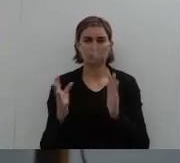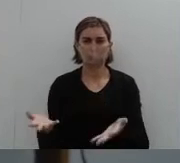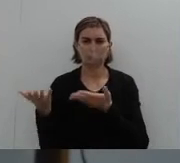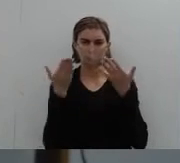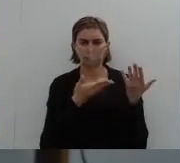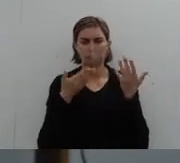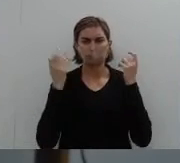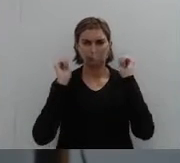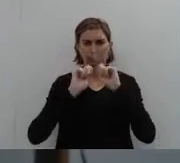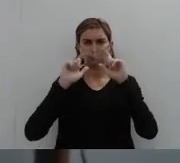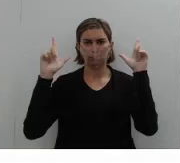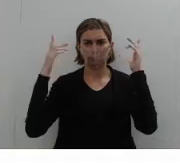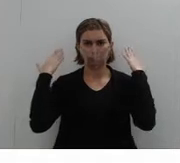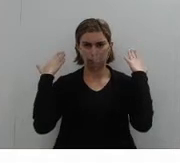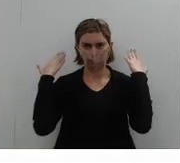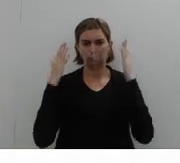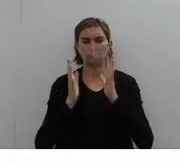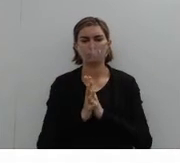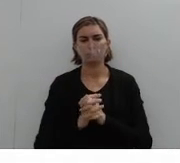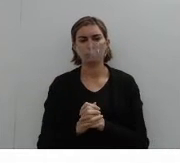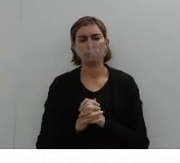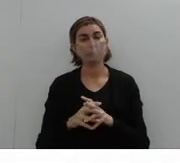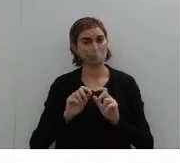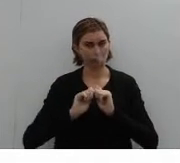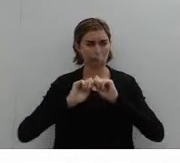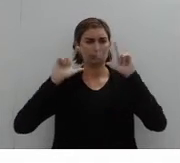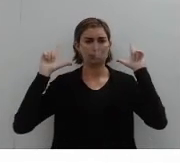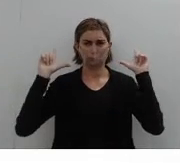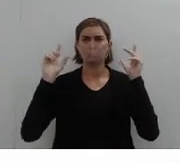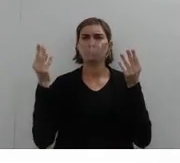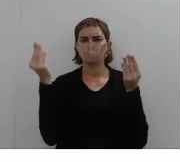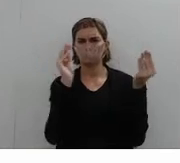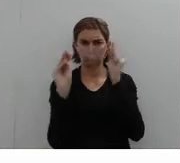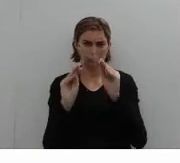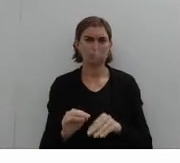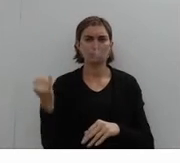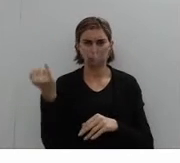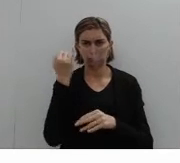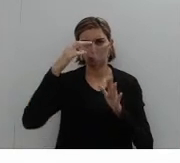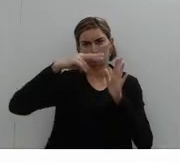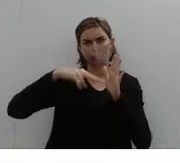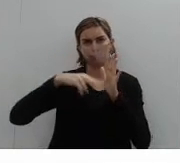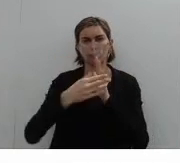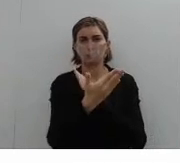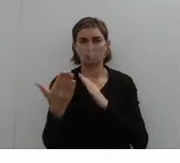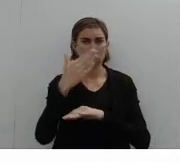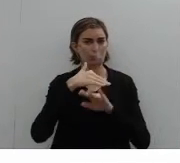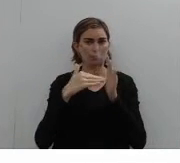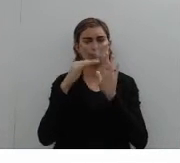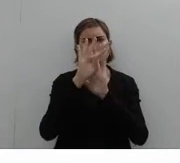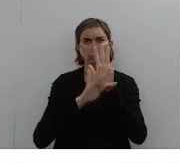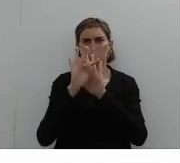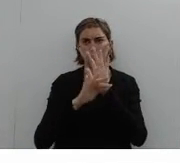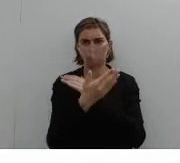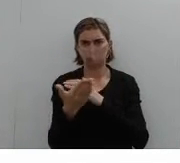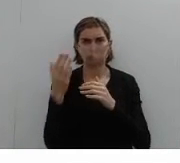acompanhar aqui esse slide. No slide eu coloco algumas coisas importantes. Eu vou ler para vocês todos os trechos que tem aqui no